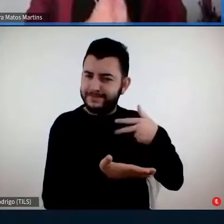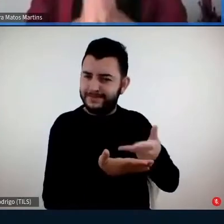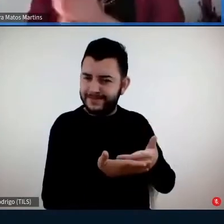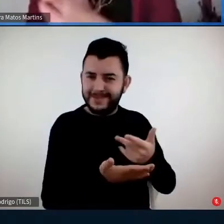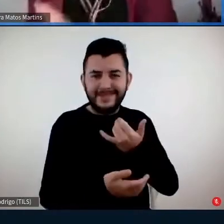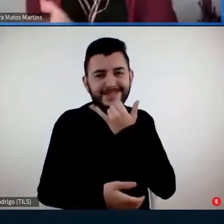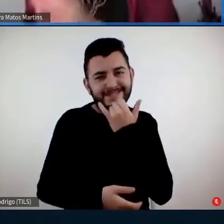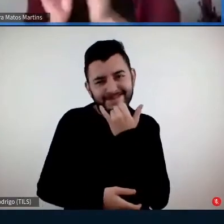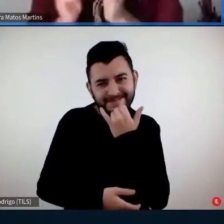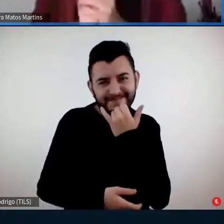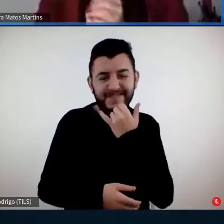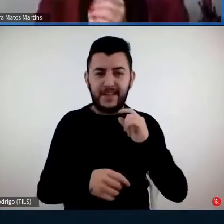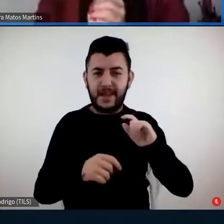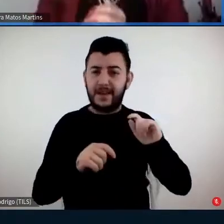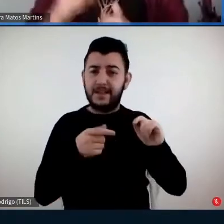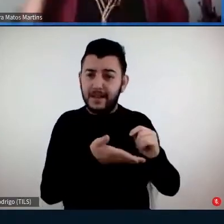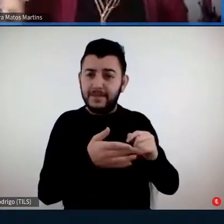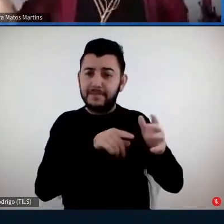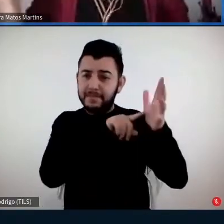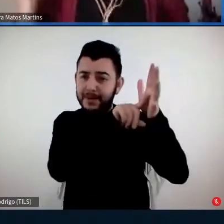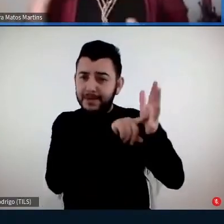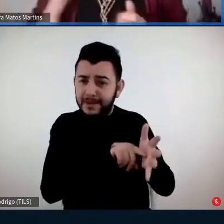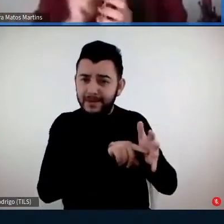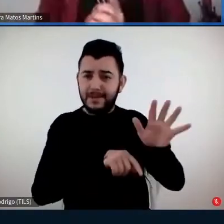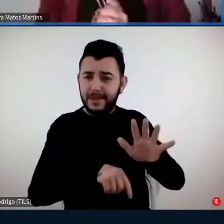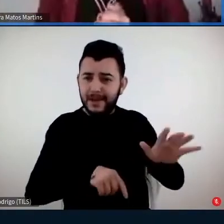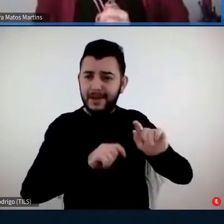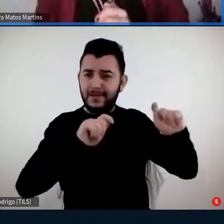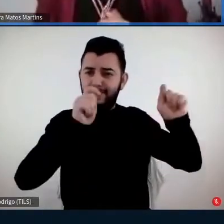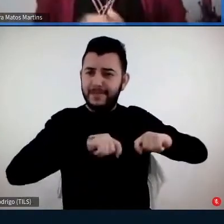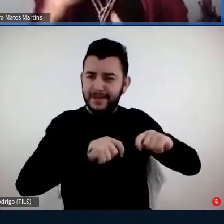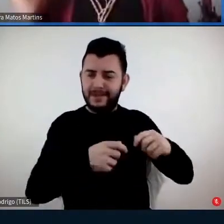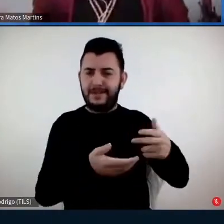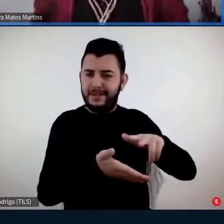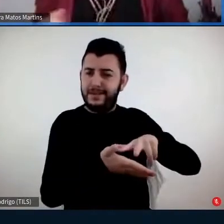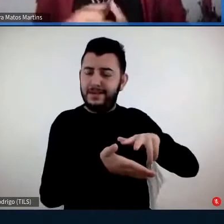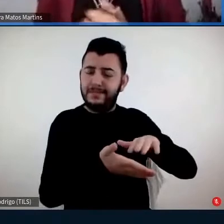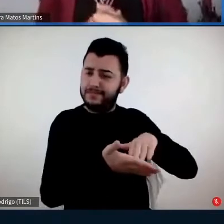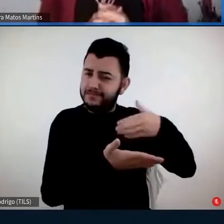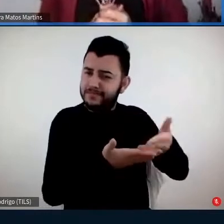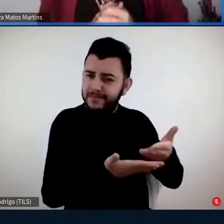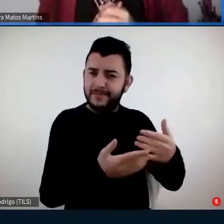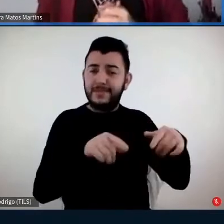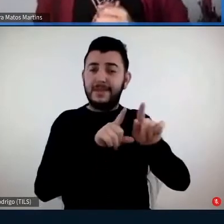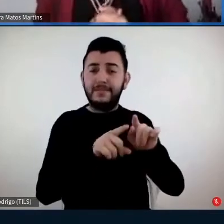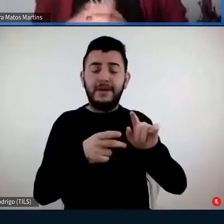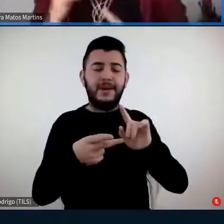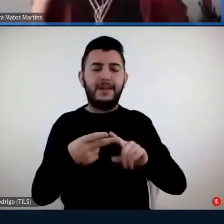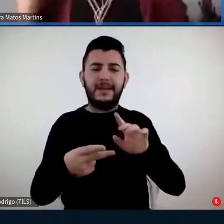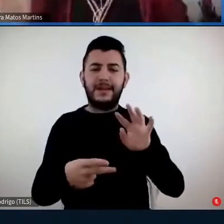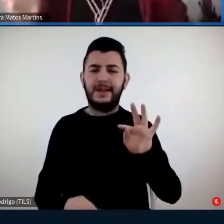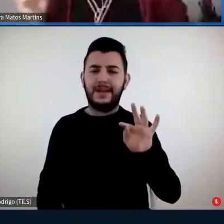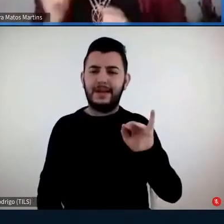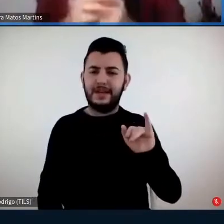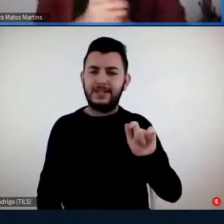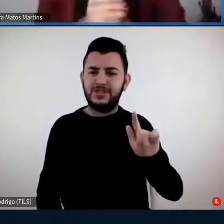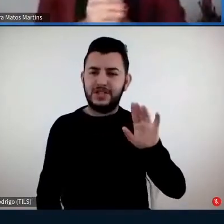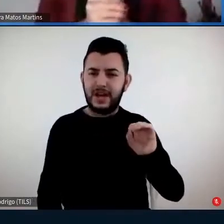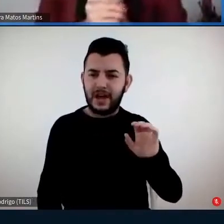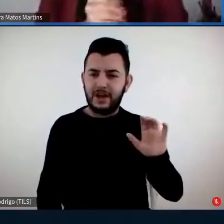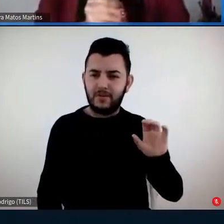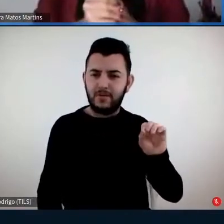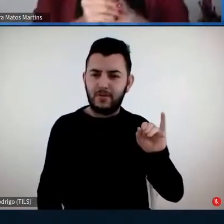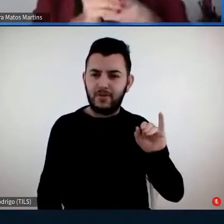ai, desculpa, gente, competência interpretativa. Tem o Tiago Coimbra, né, que também trabalha competência interpretativa no trabalho dele a partir do